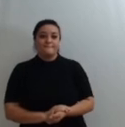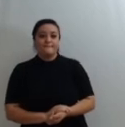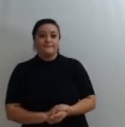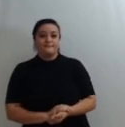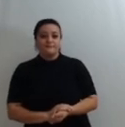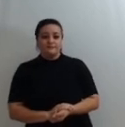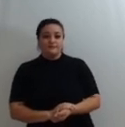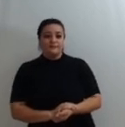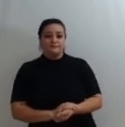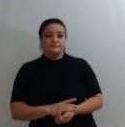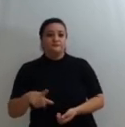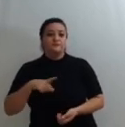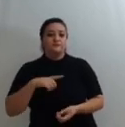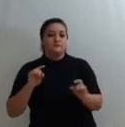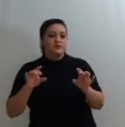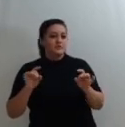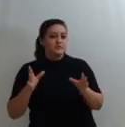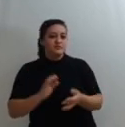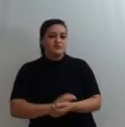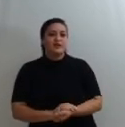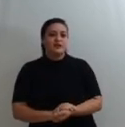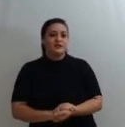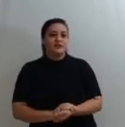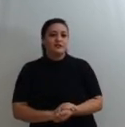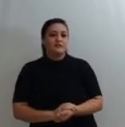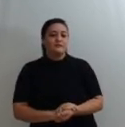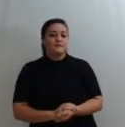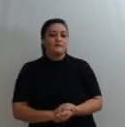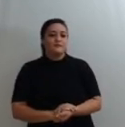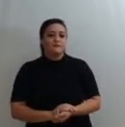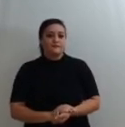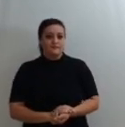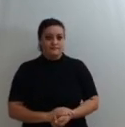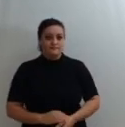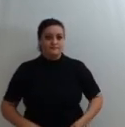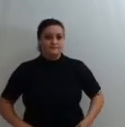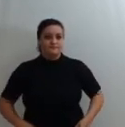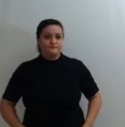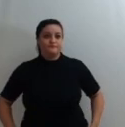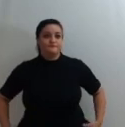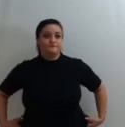a destaque aqui, acho que era do ministro Sebastião, deixa eu confirmar. Meu, e Sebastião.